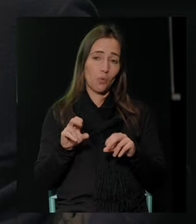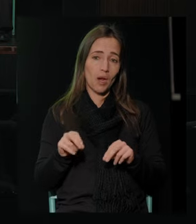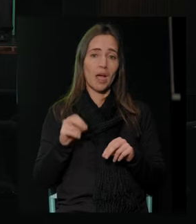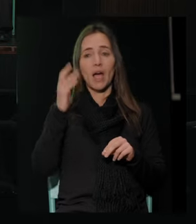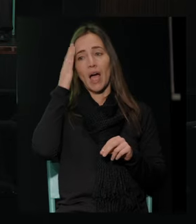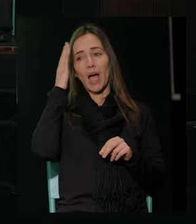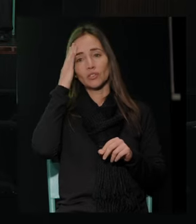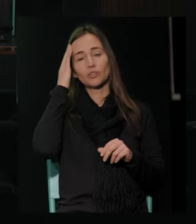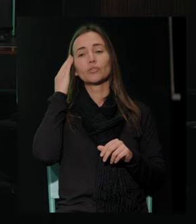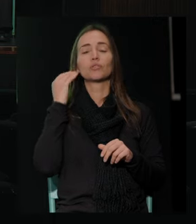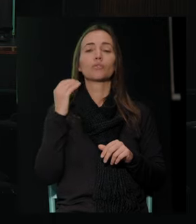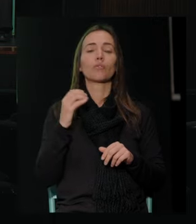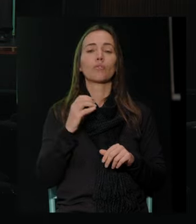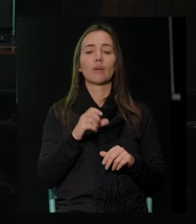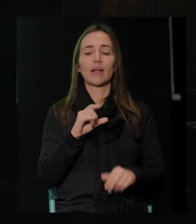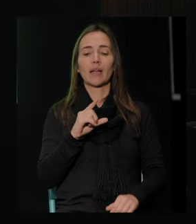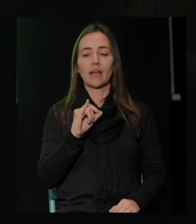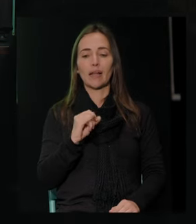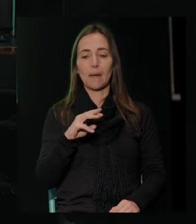ações da Climaxim